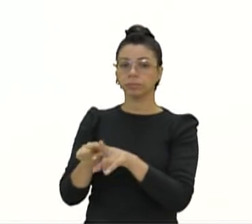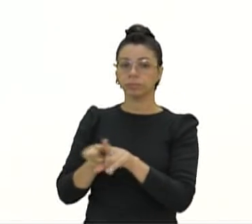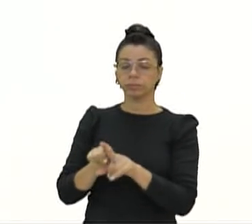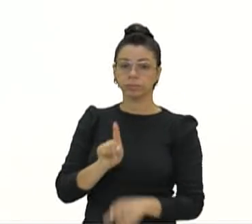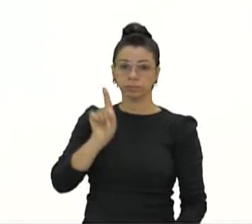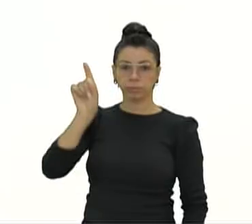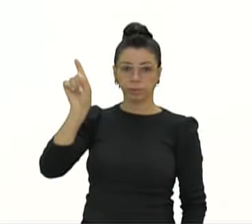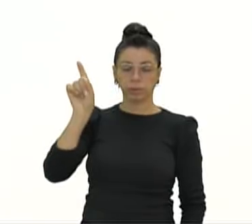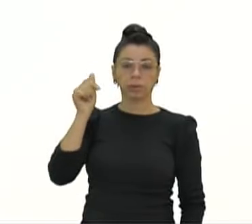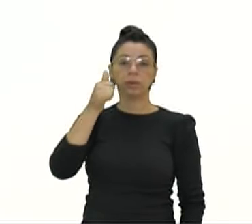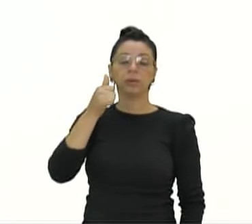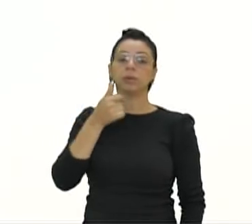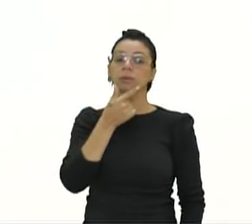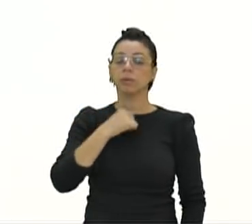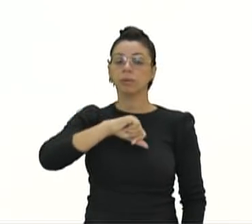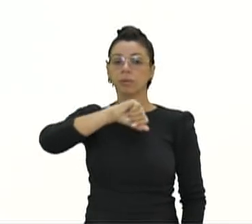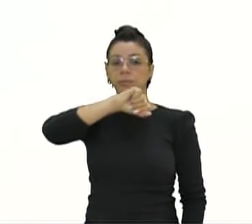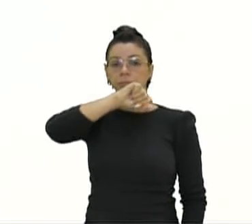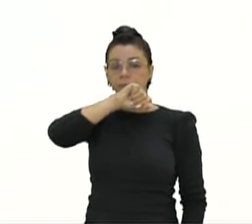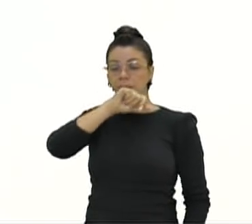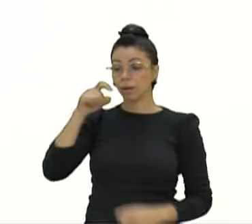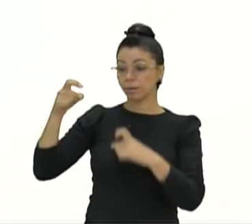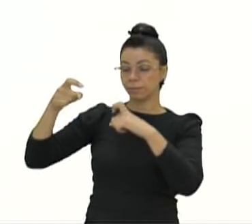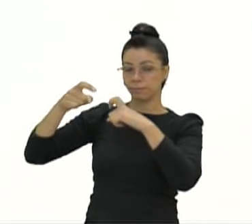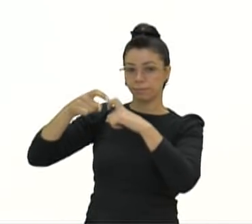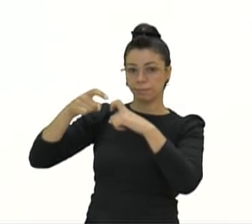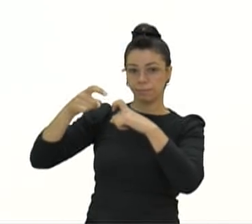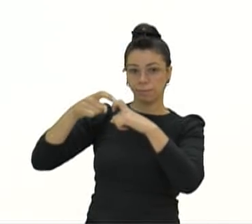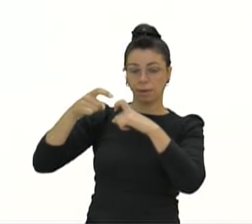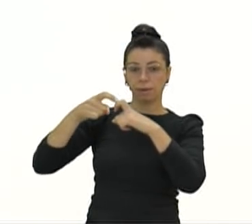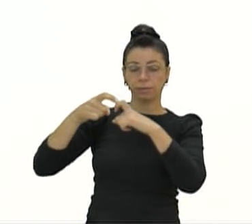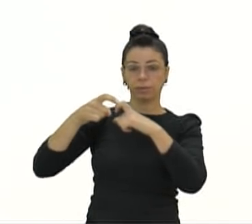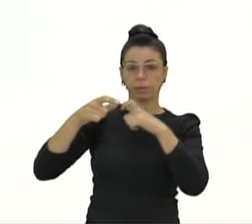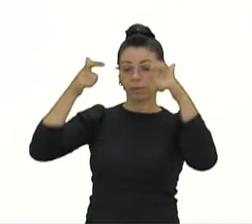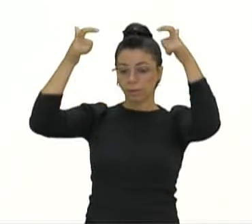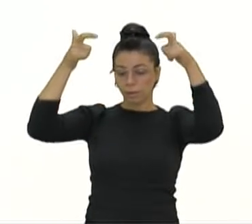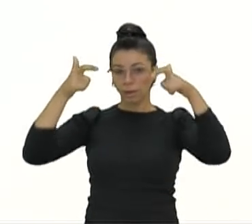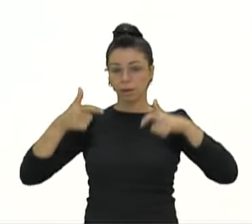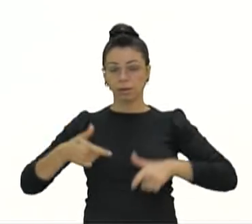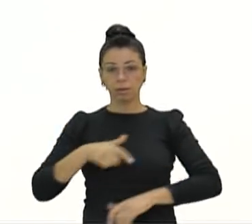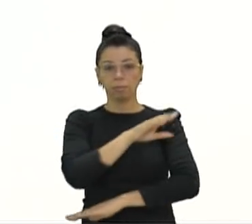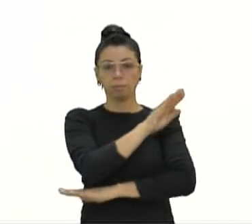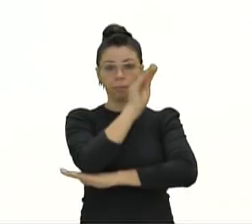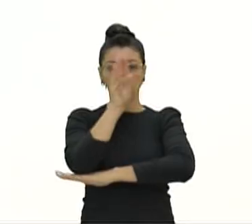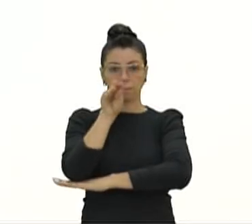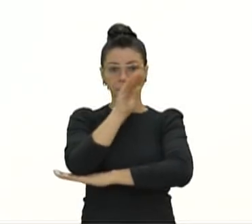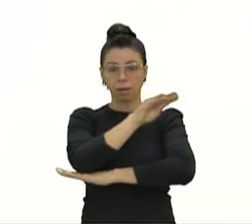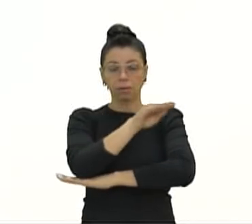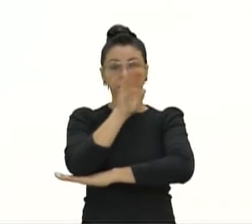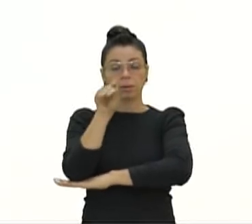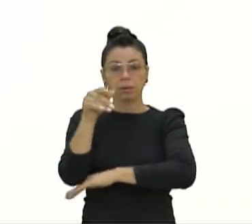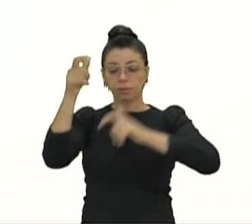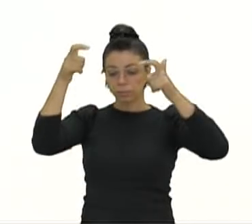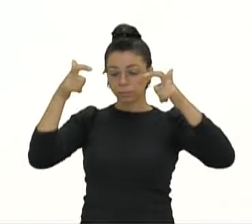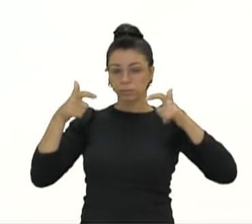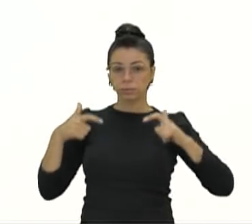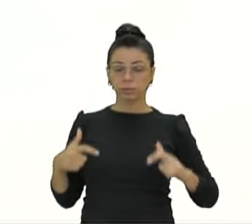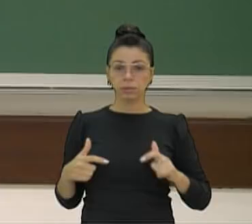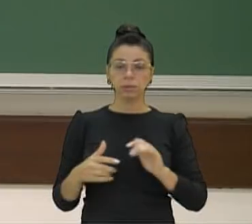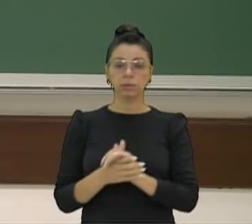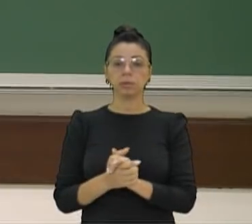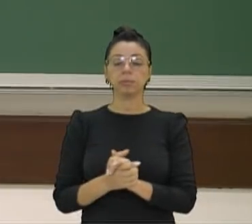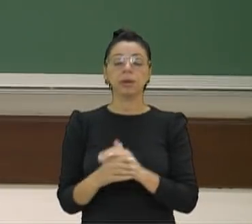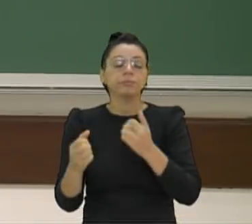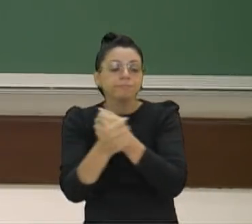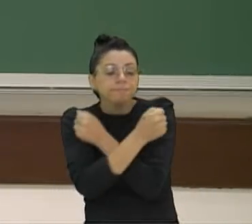médico vestido, né, ali com uma fantasia de dinossauro para poder chegar perto do seu filho sem o risco de contaminação,